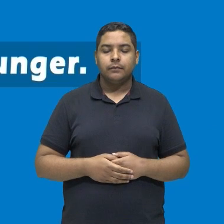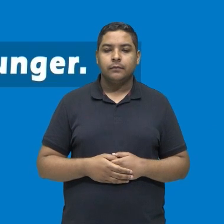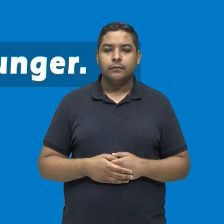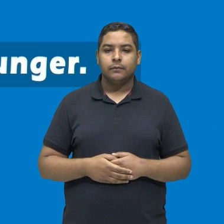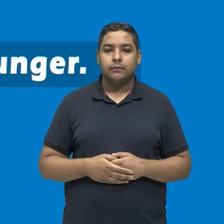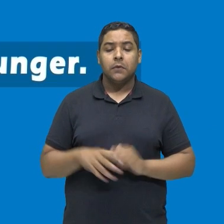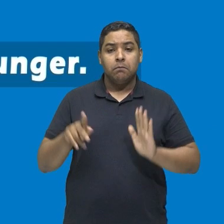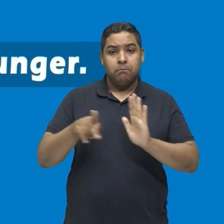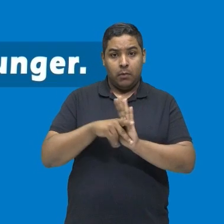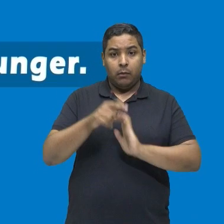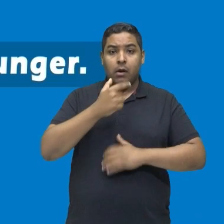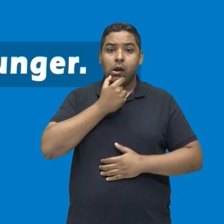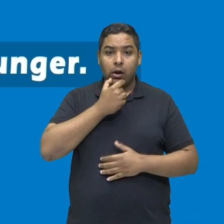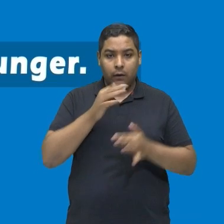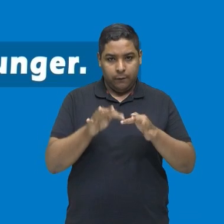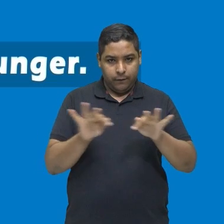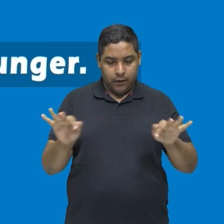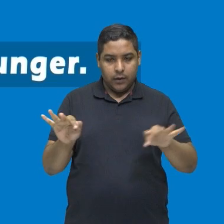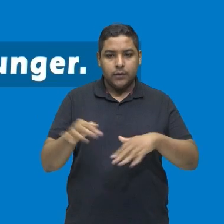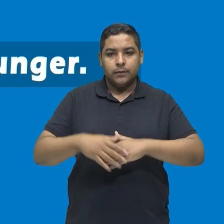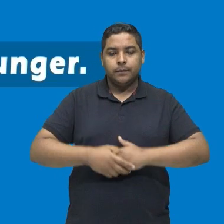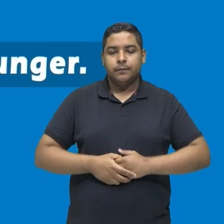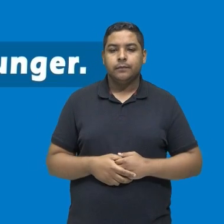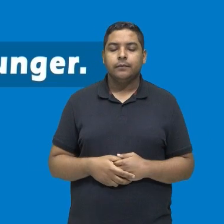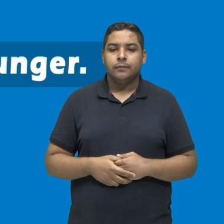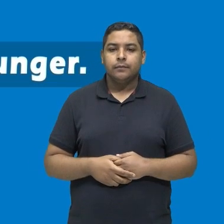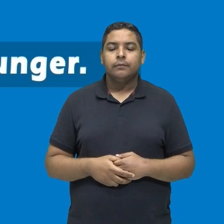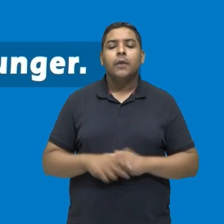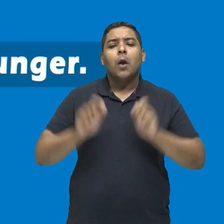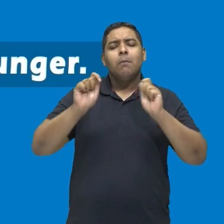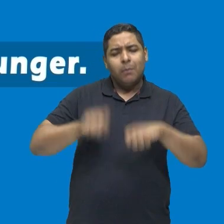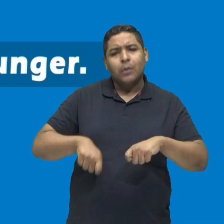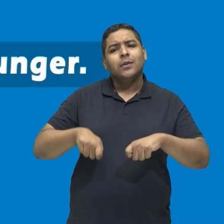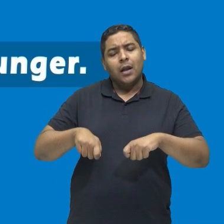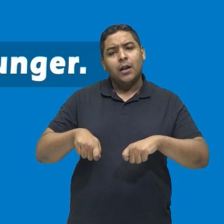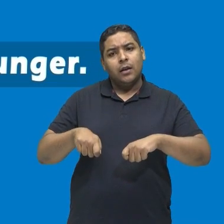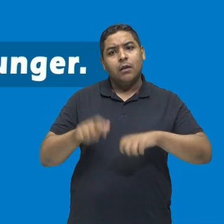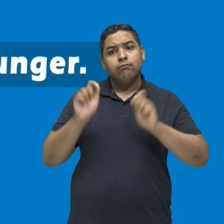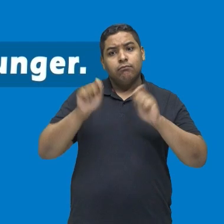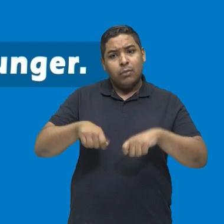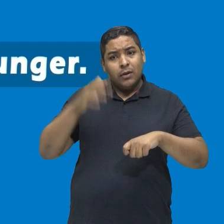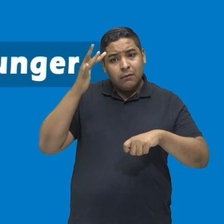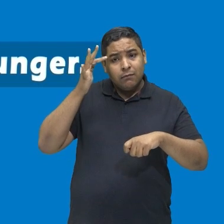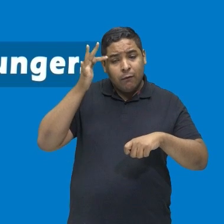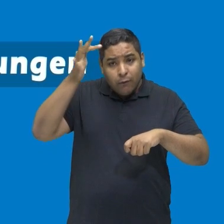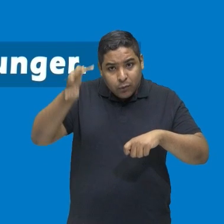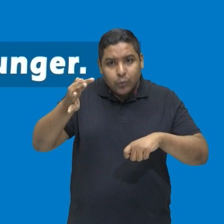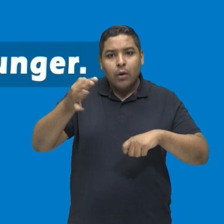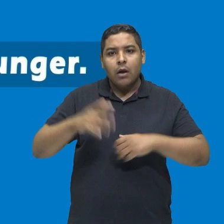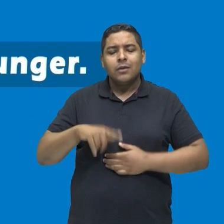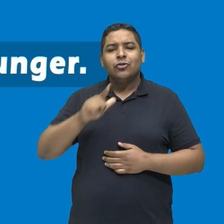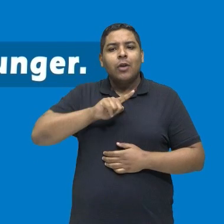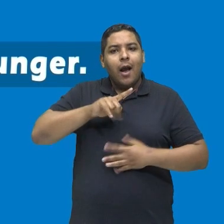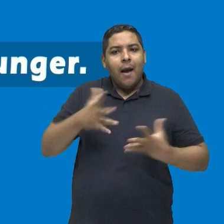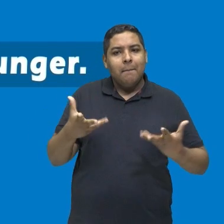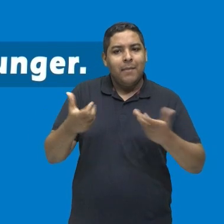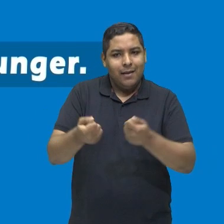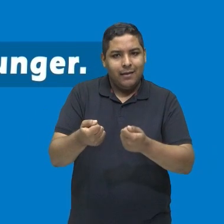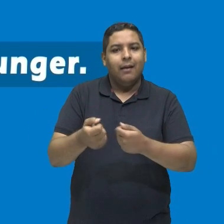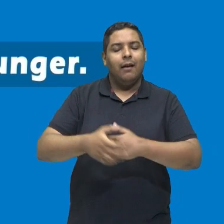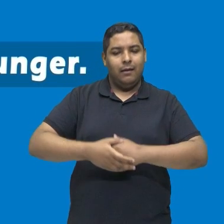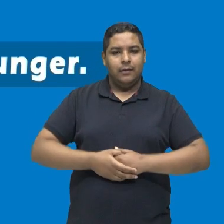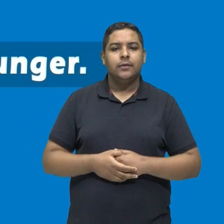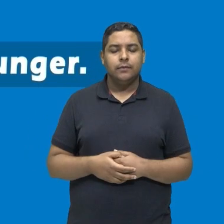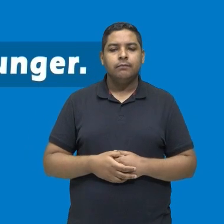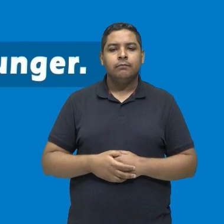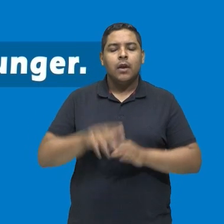a horse every day when I was younger. Eu podia andar de cavalo, tinha essa habilidade, de andar